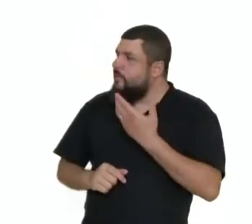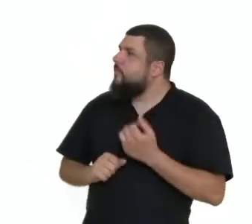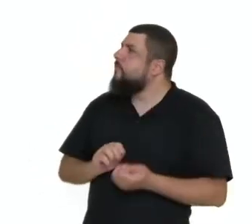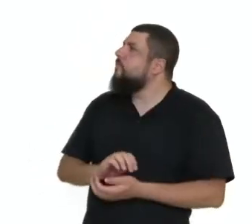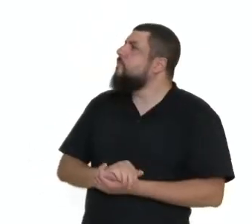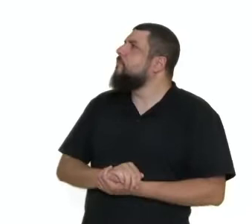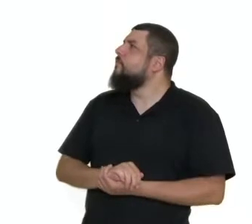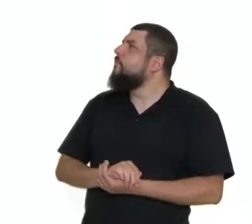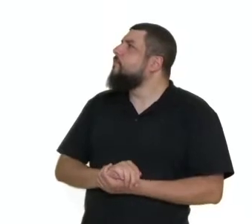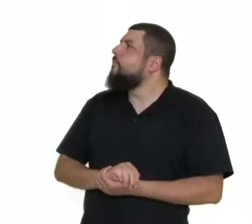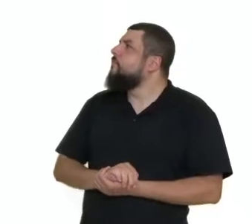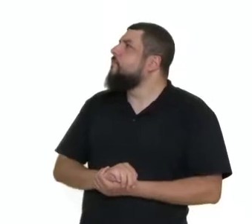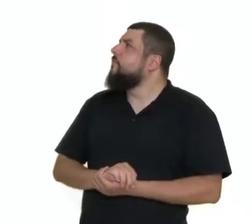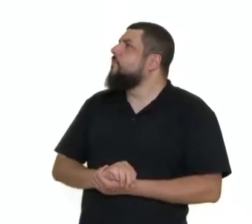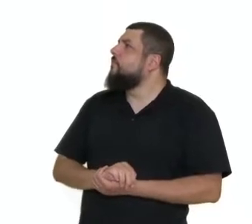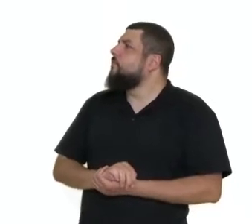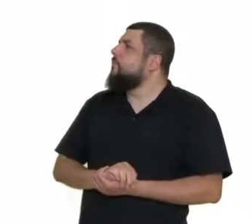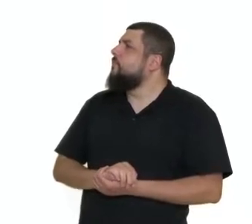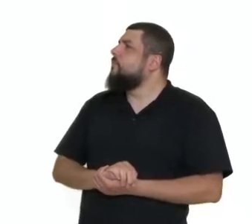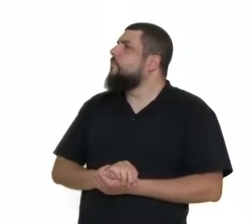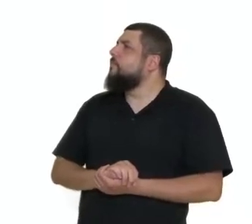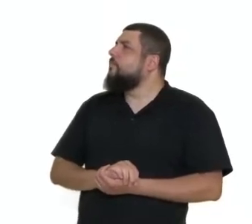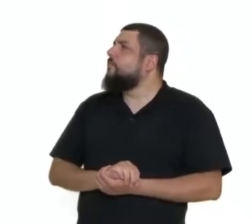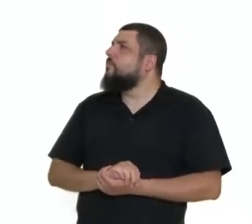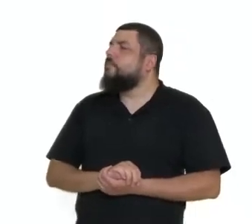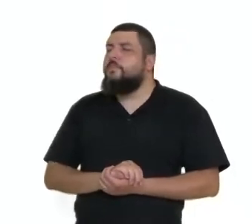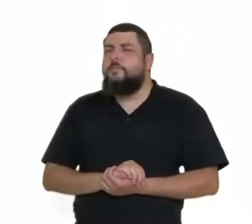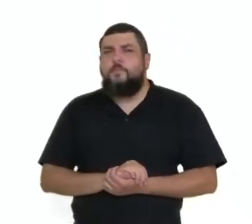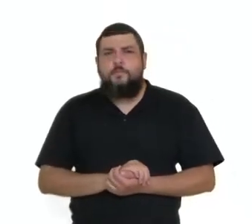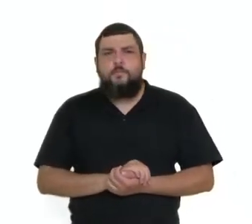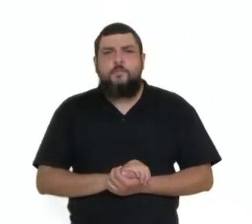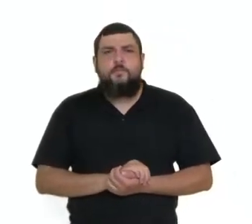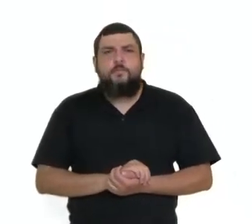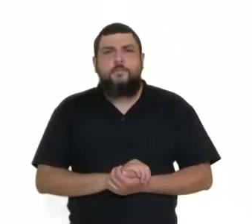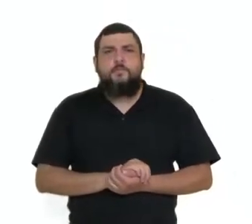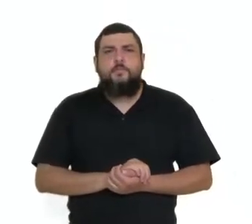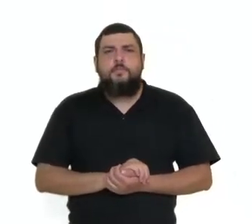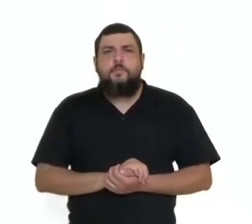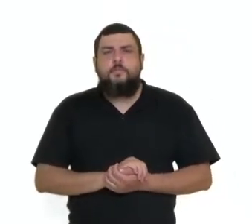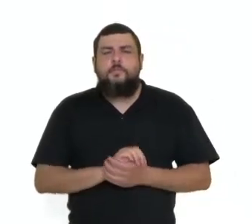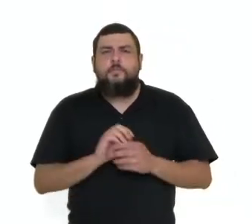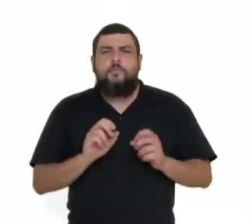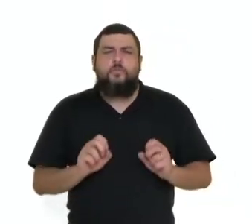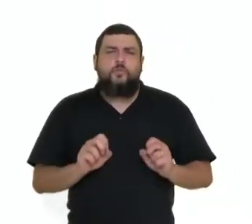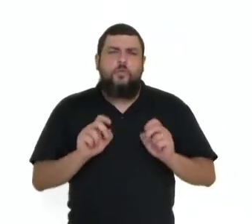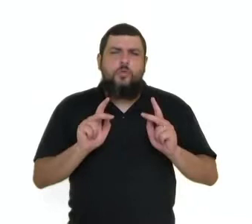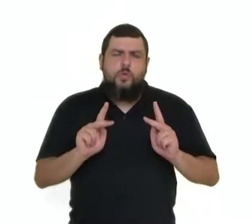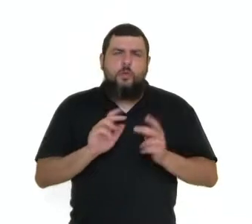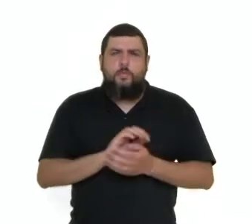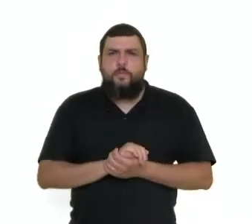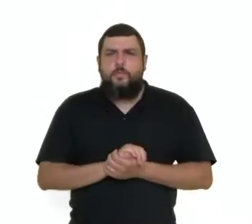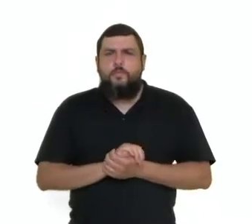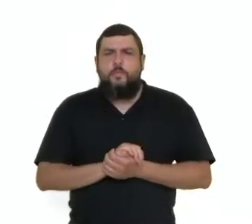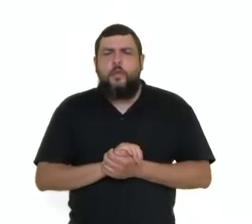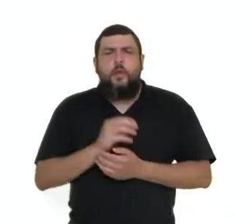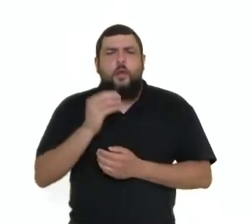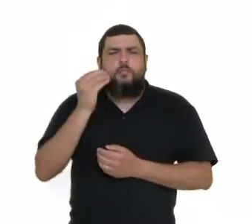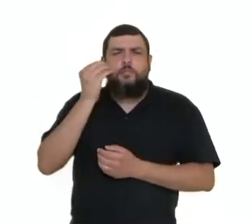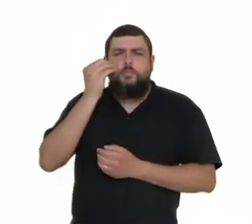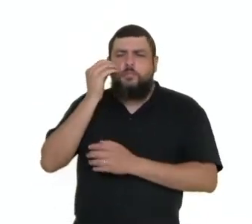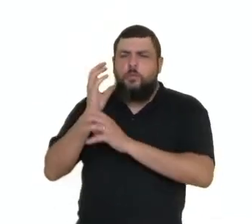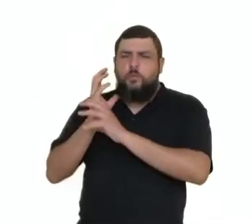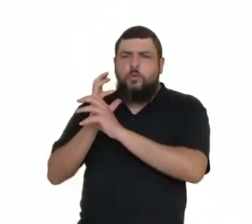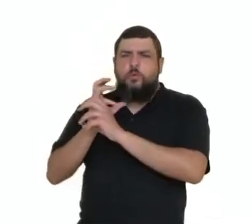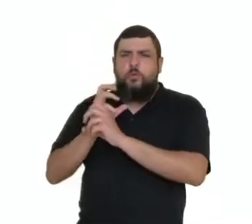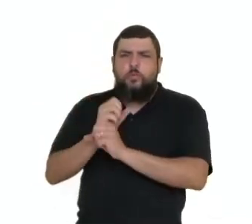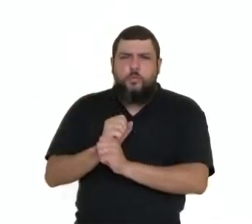energia cinética e energia mecânica. Bem, vamos lá, vamos dar uma retomada sobre os tipos